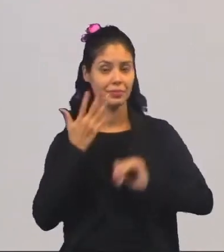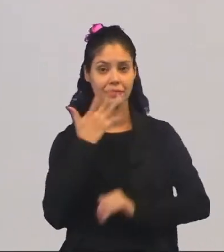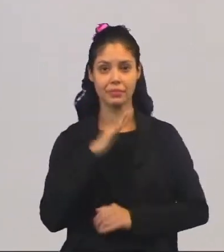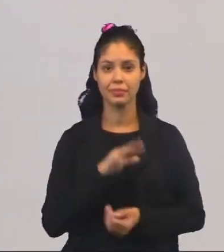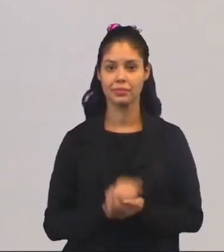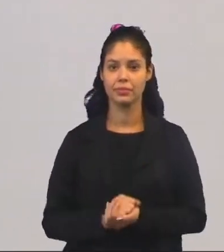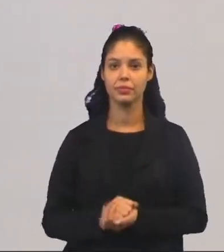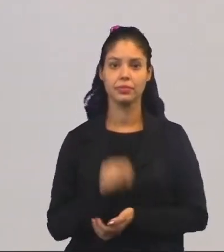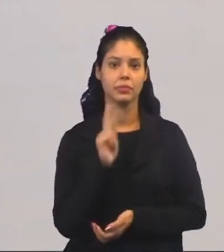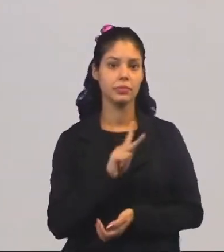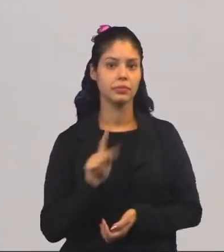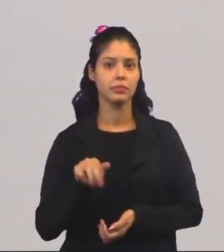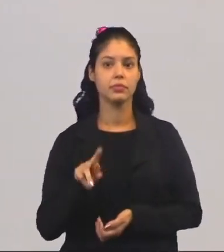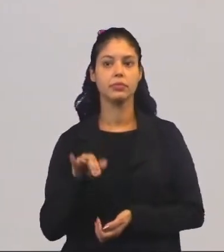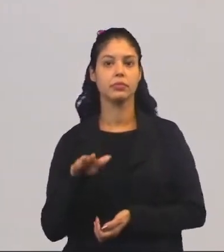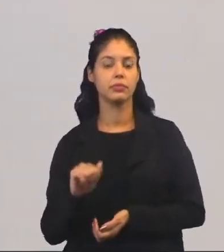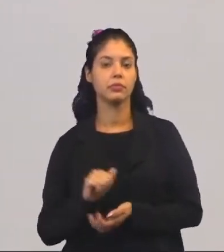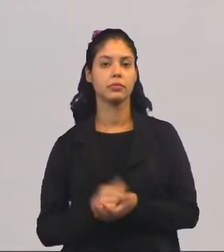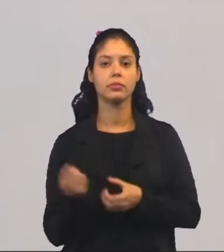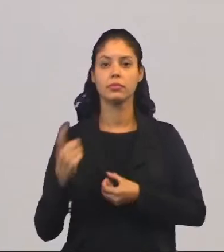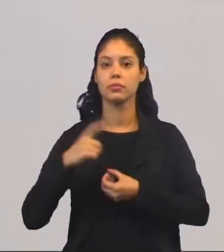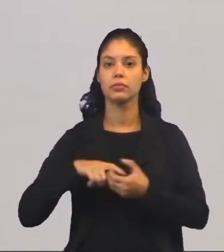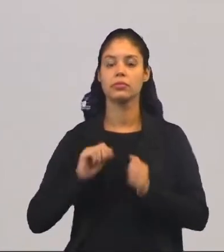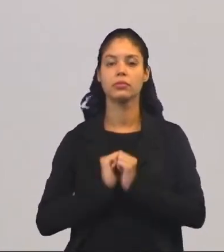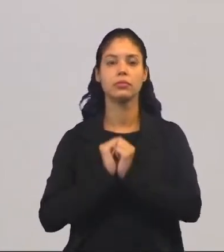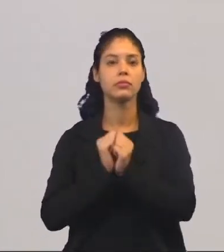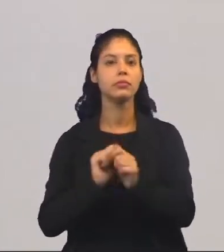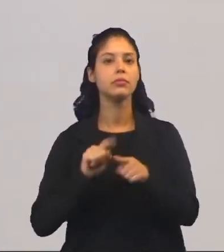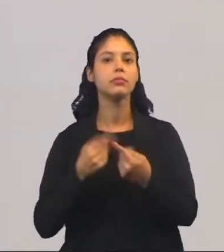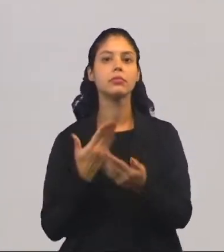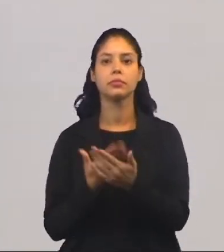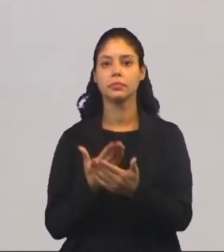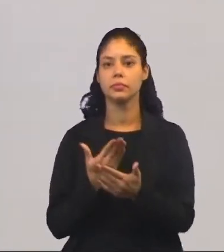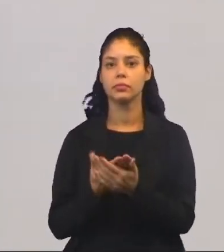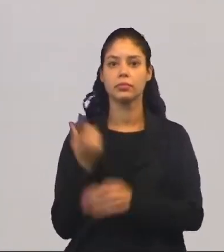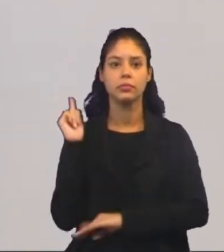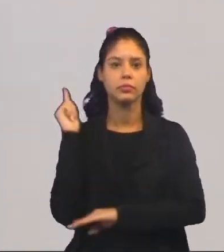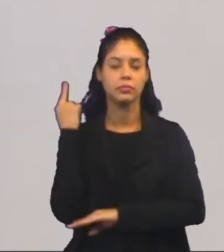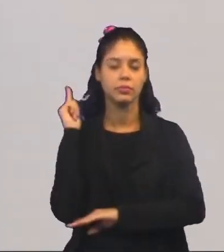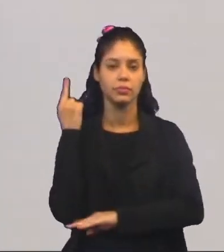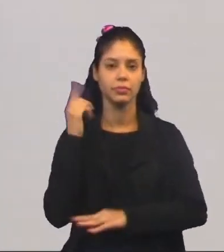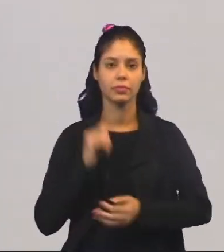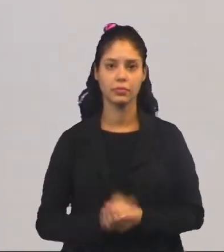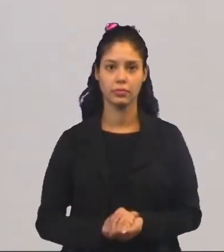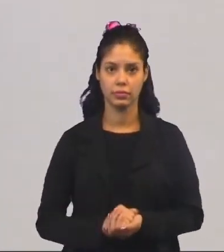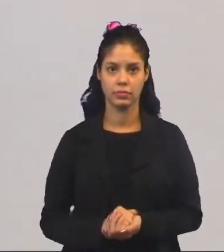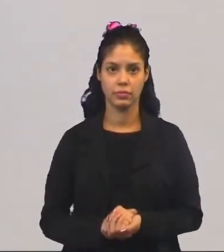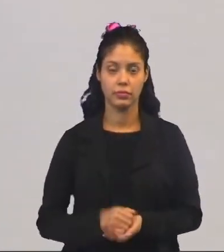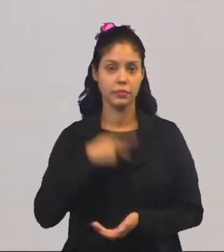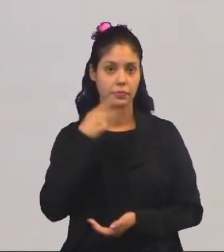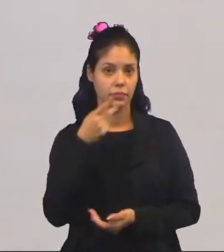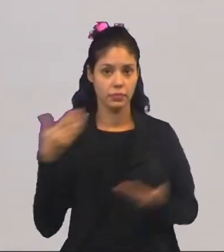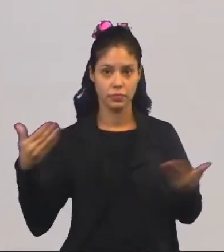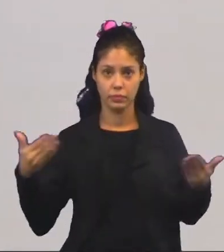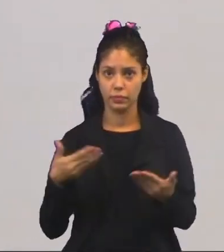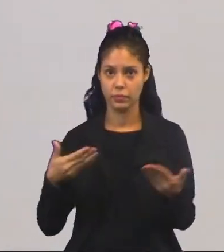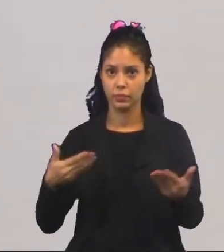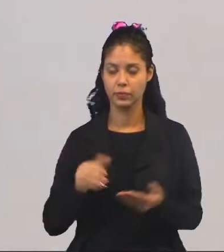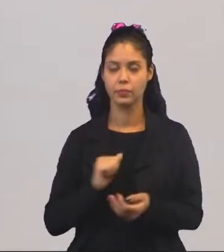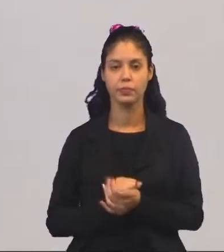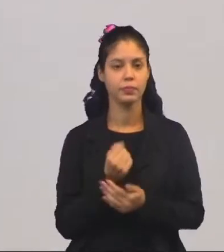Olá, crianças! Eu sou a professora Marina e estamos de volta para a nossa aula de Geografia. Estamos falando aqui sobre